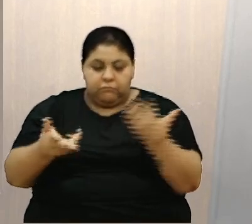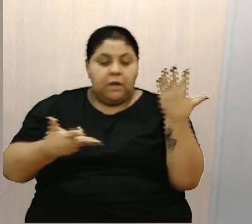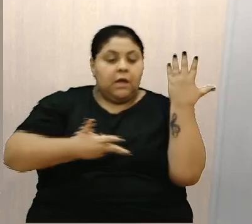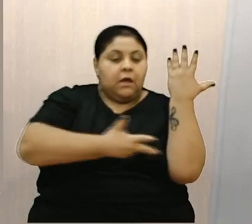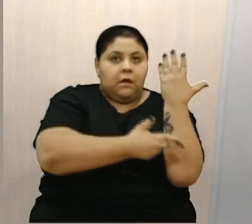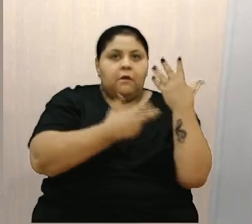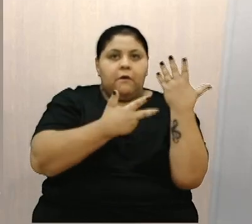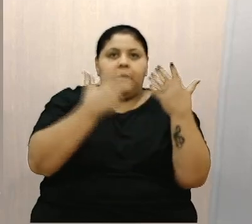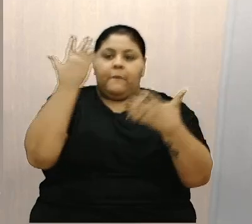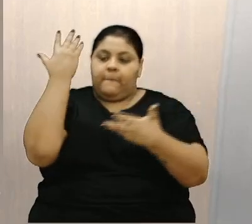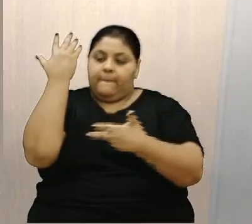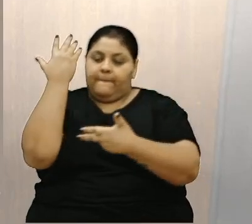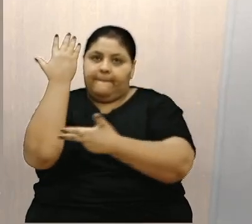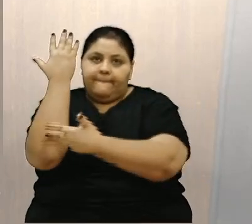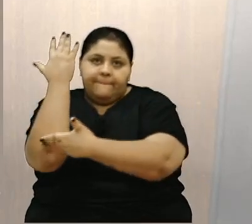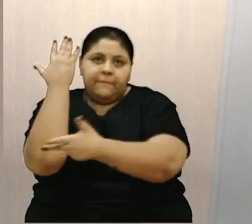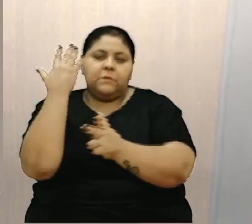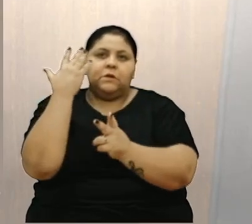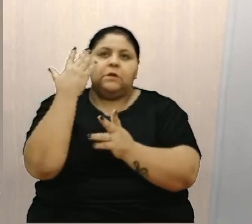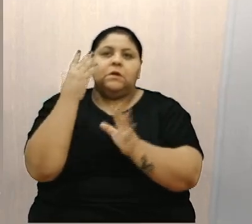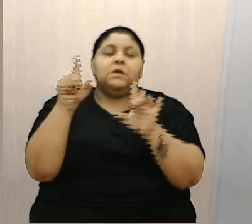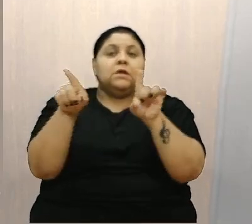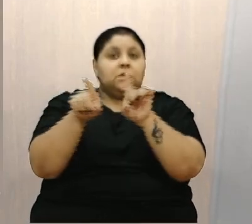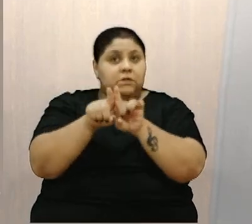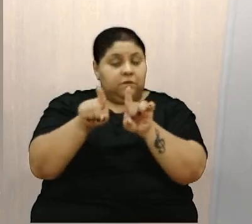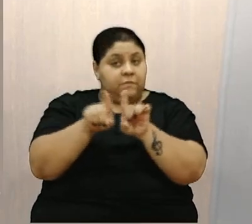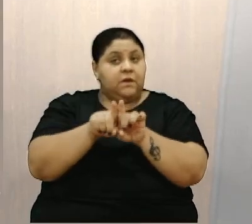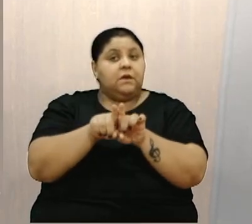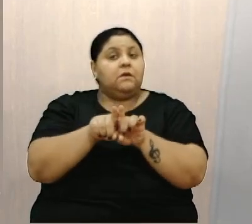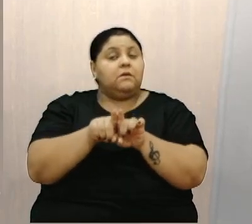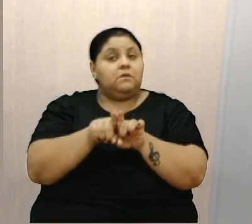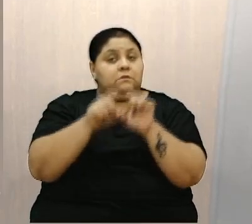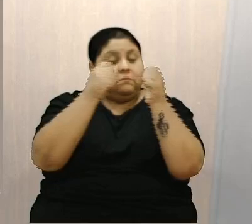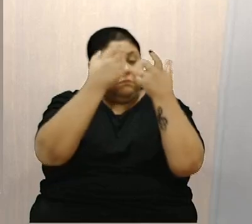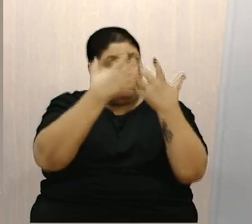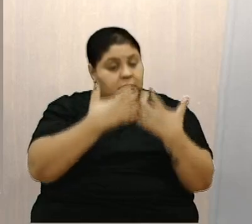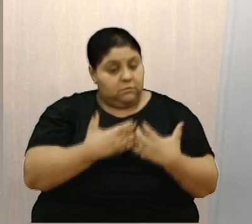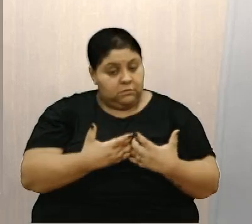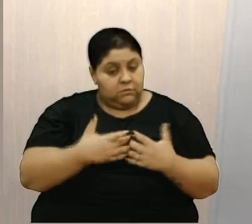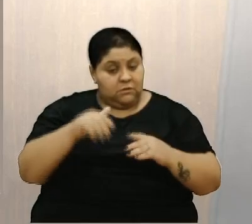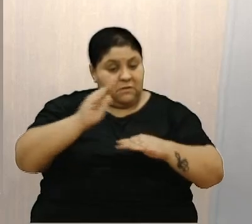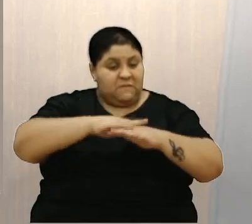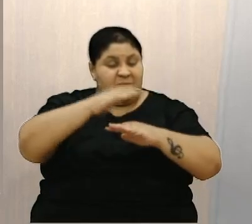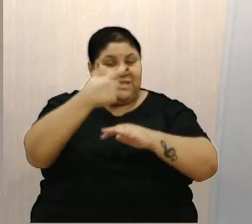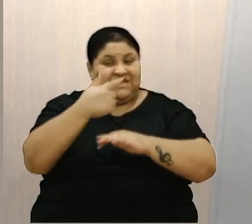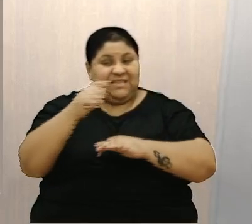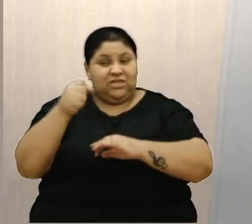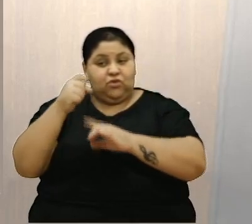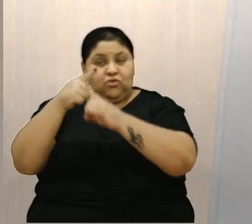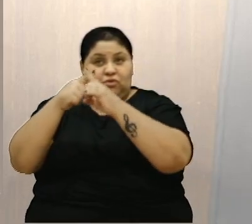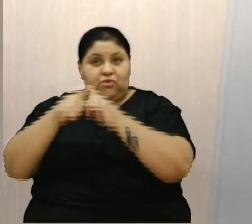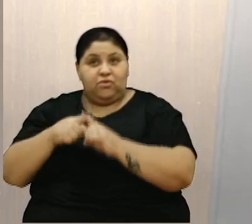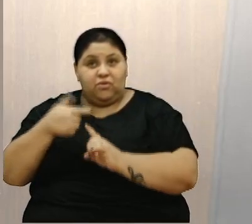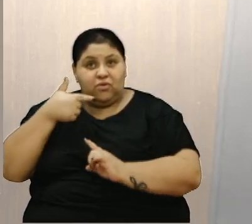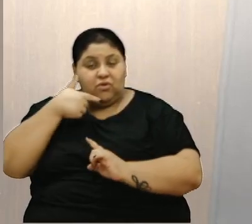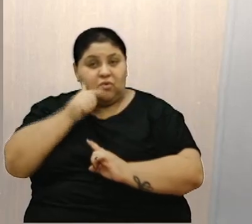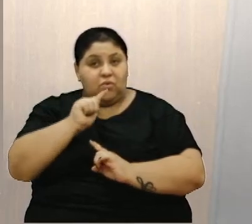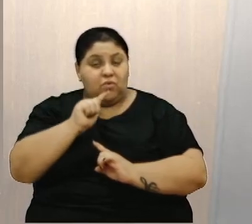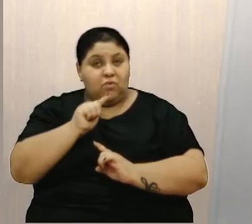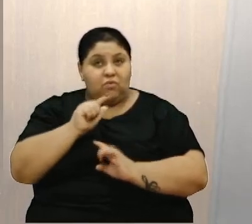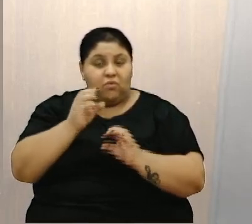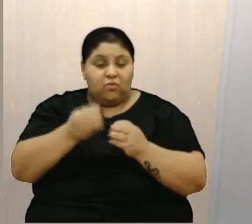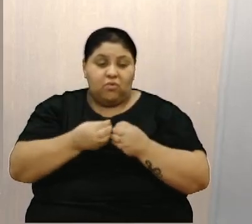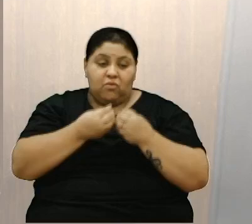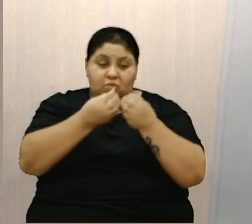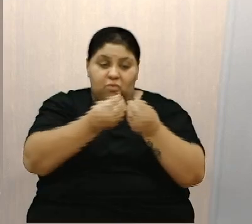e por todas as outras vezes que eu estive lá, e vou lhe relatar que foram mais de 7 ou 8 vezes, que eu consegui levar